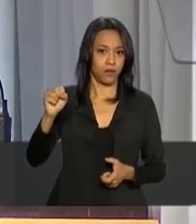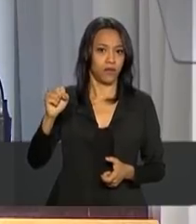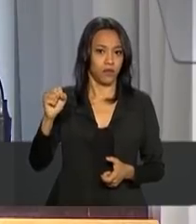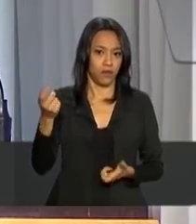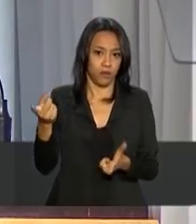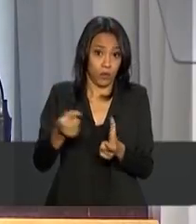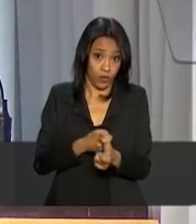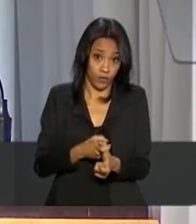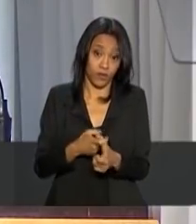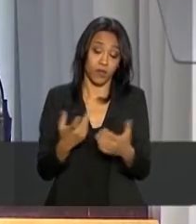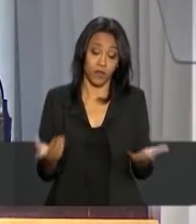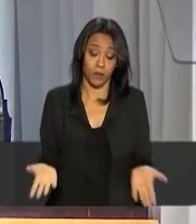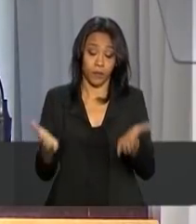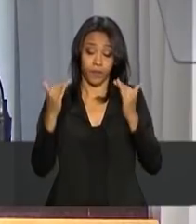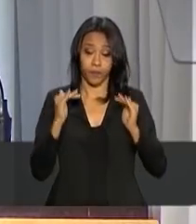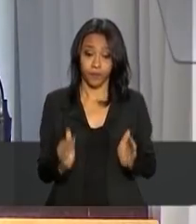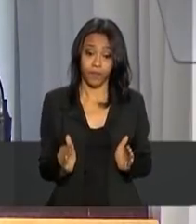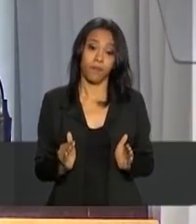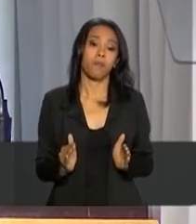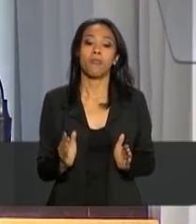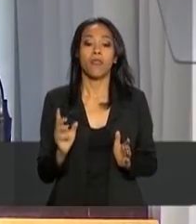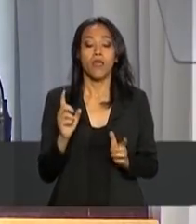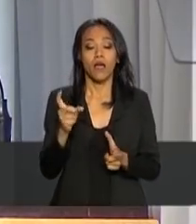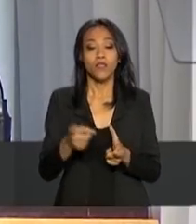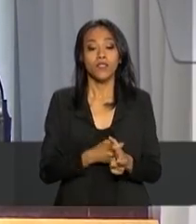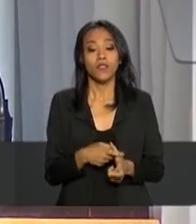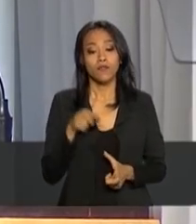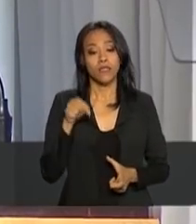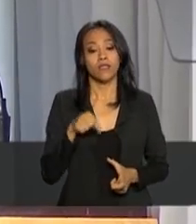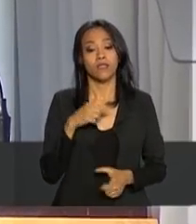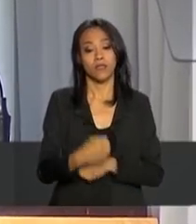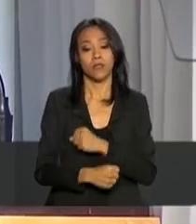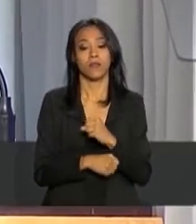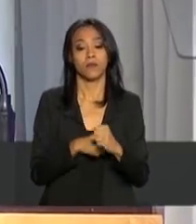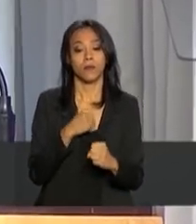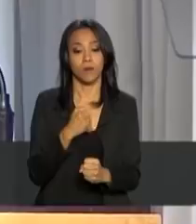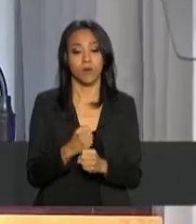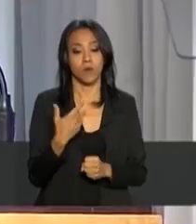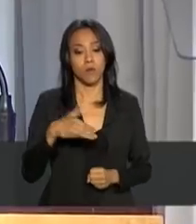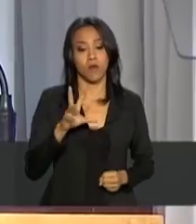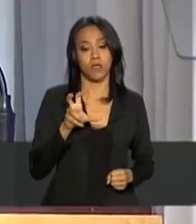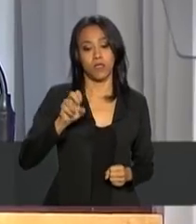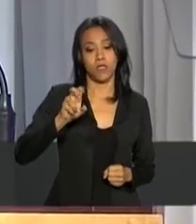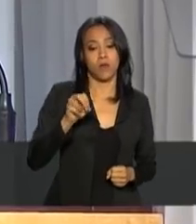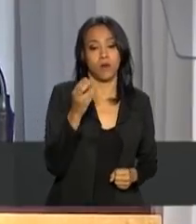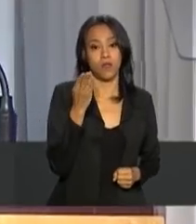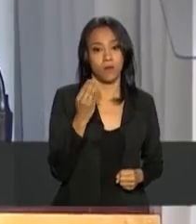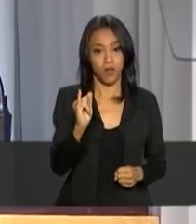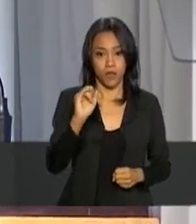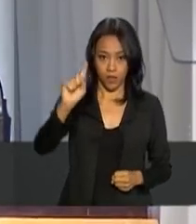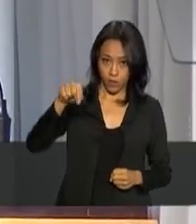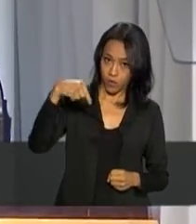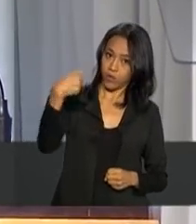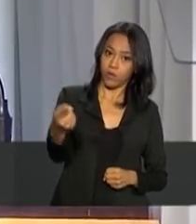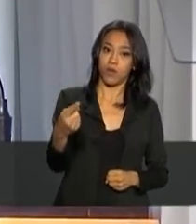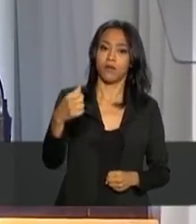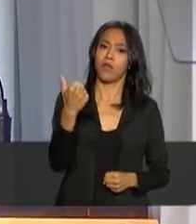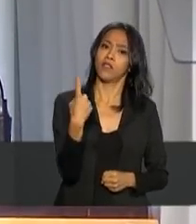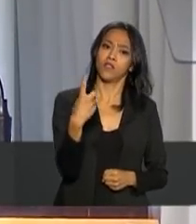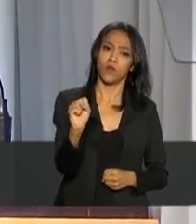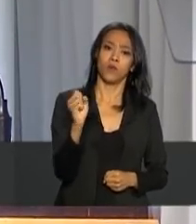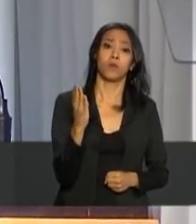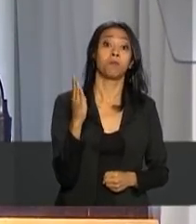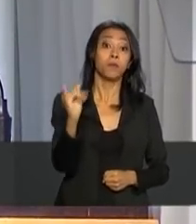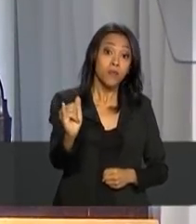déficit neste ano, na área nacional, é de cerca de mais de 180 bilhões, e a previsão para o ano que vem é de 218